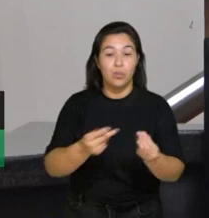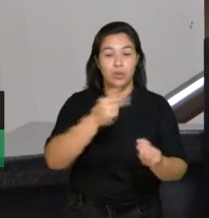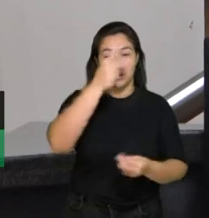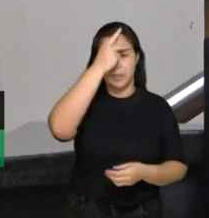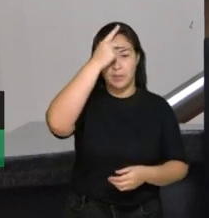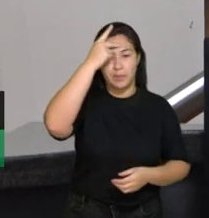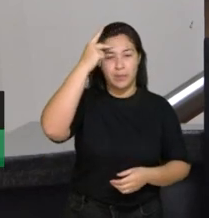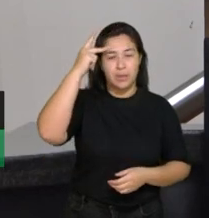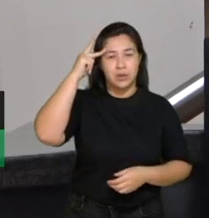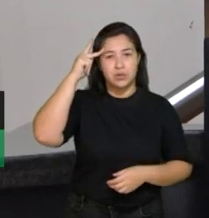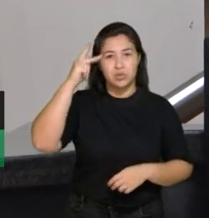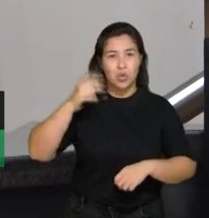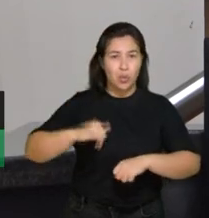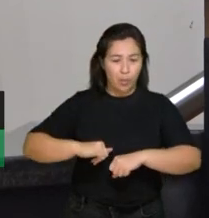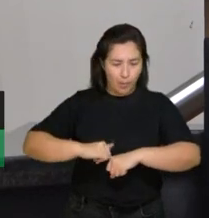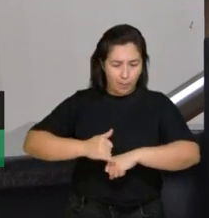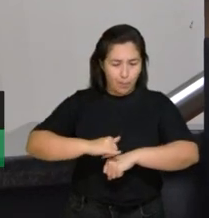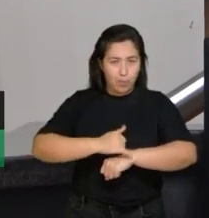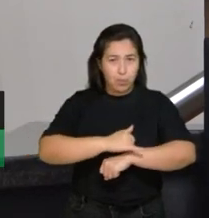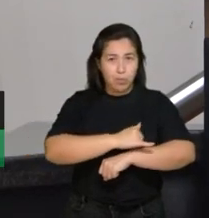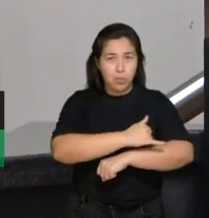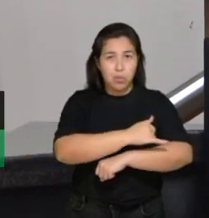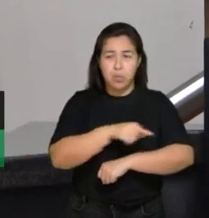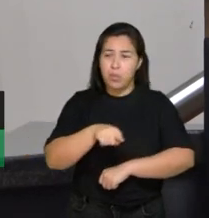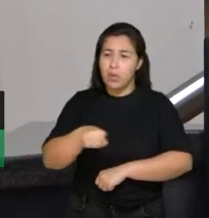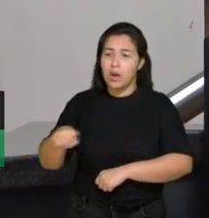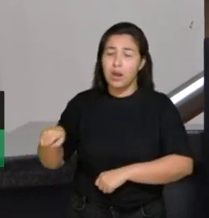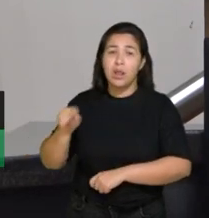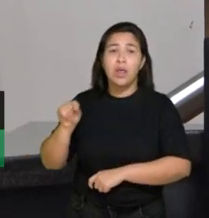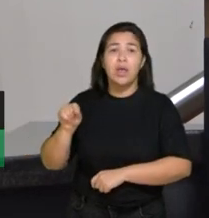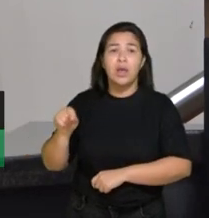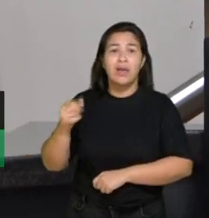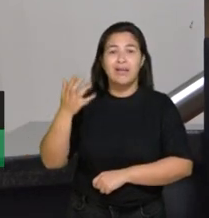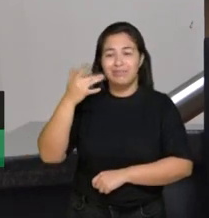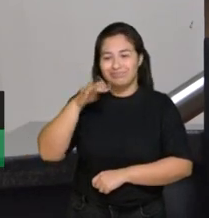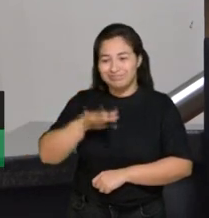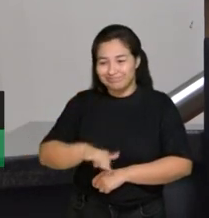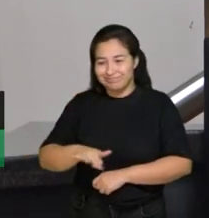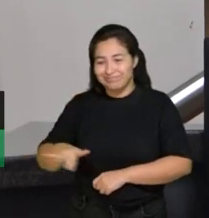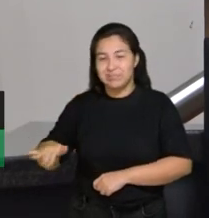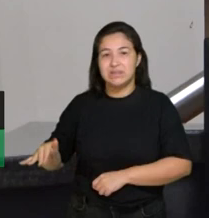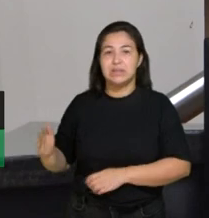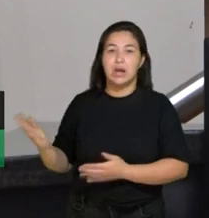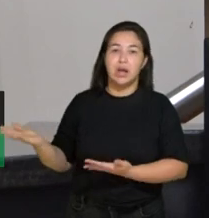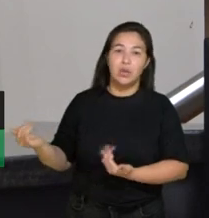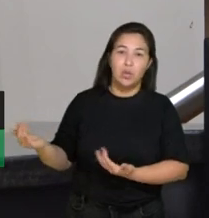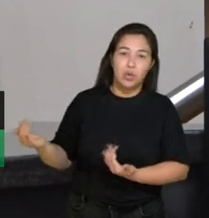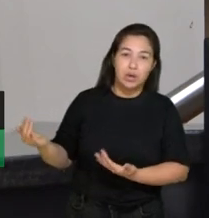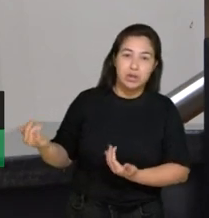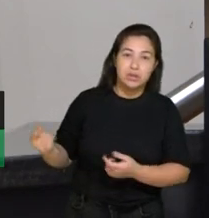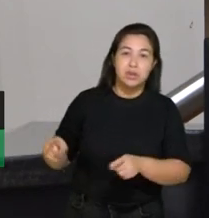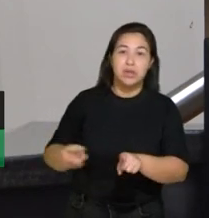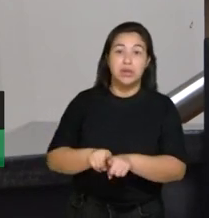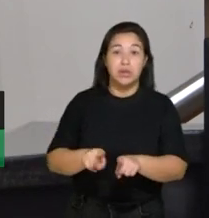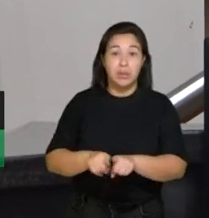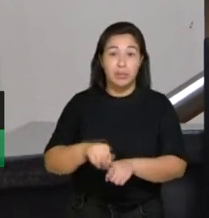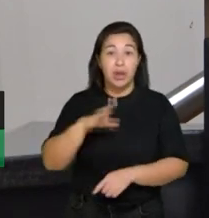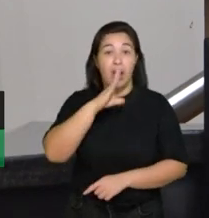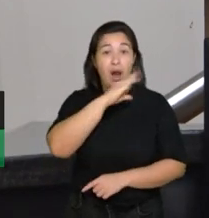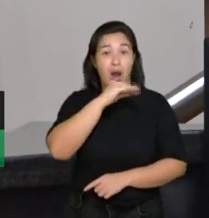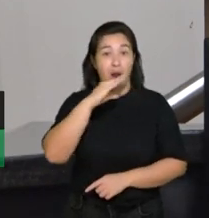das nossas crianças dos nossos adolescentes e já também na vida adulta eu